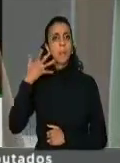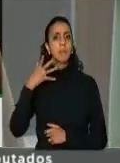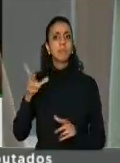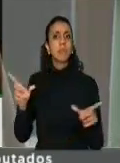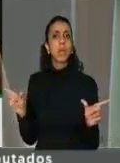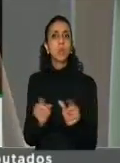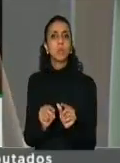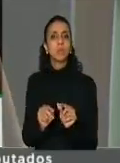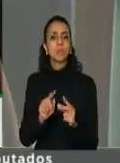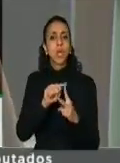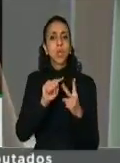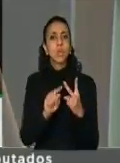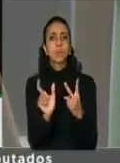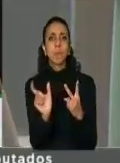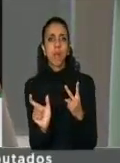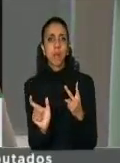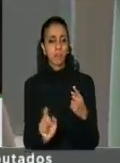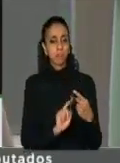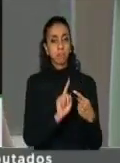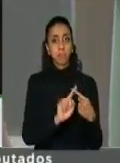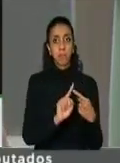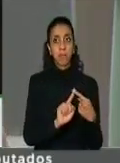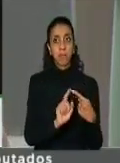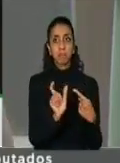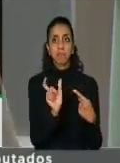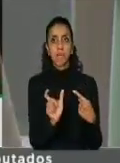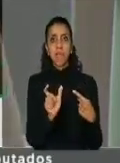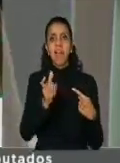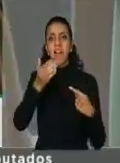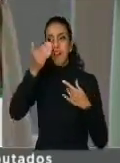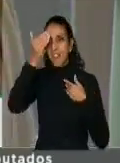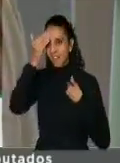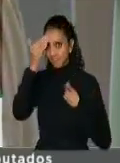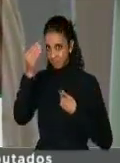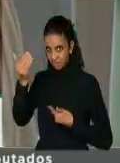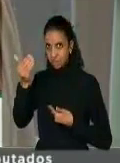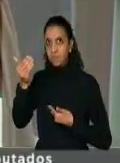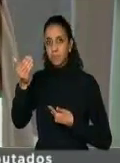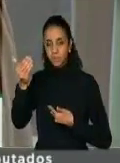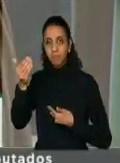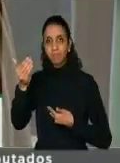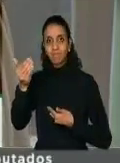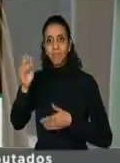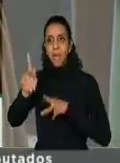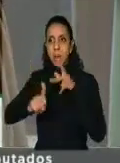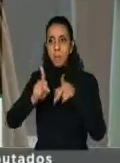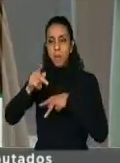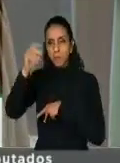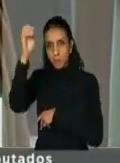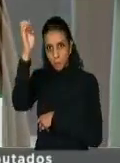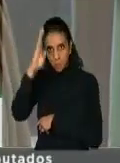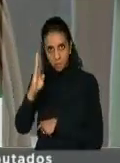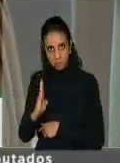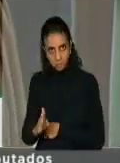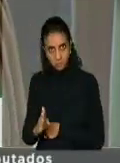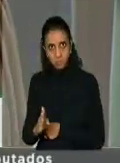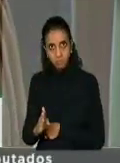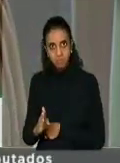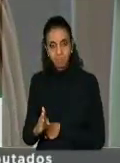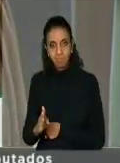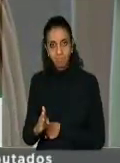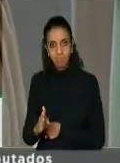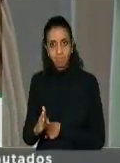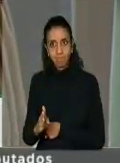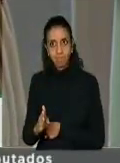palavra, a minha fala, em duas palavras. A primeira seria um agradecimento ao povo brasileiro que